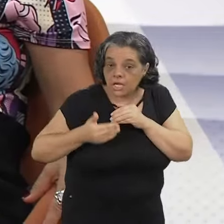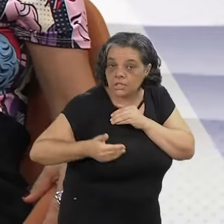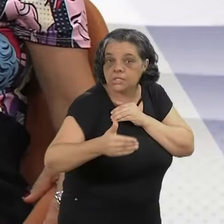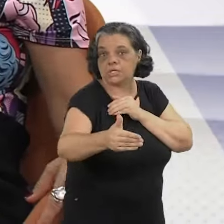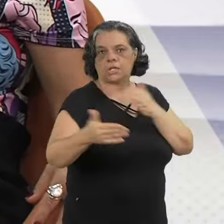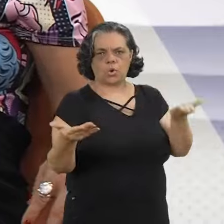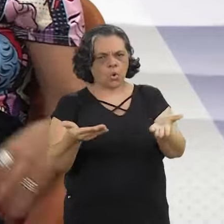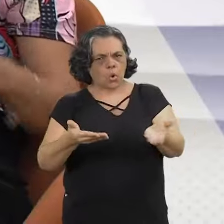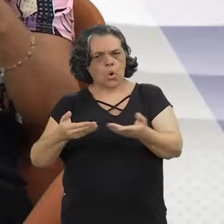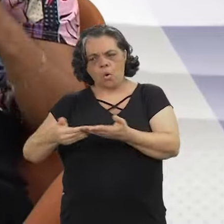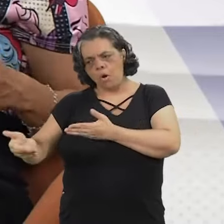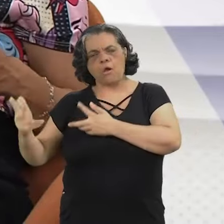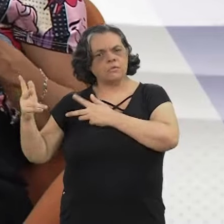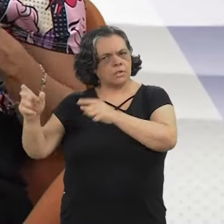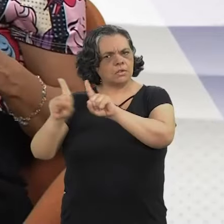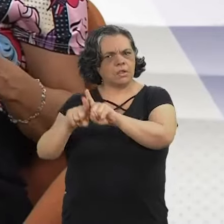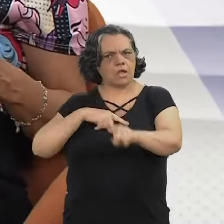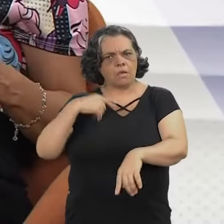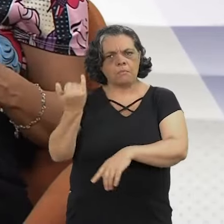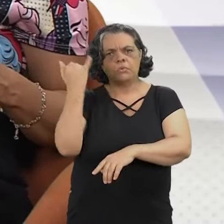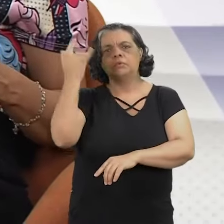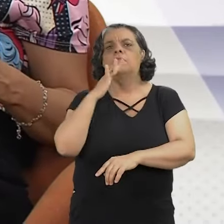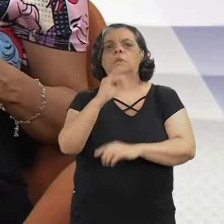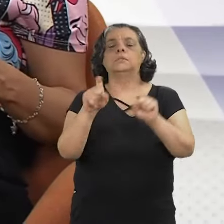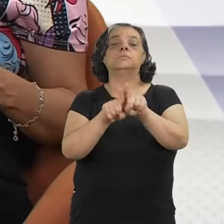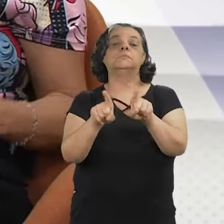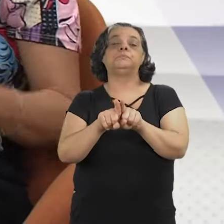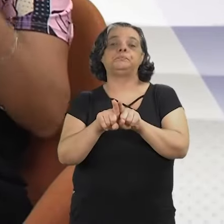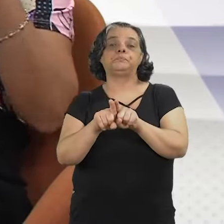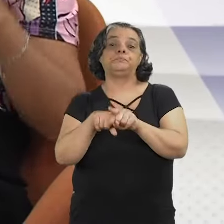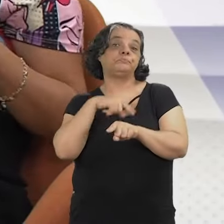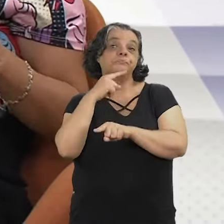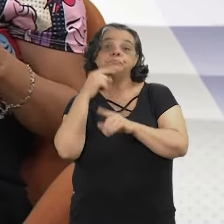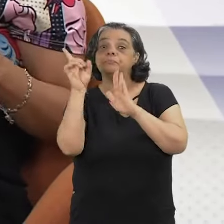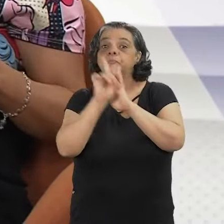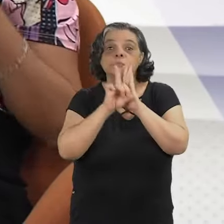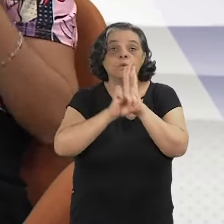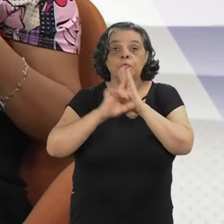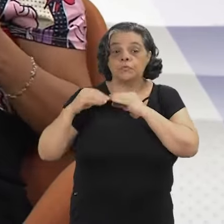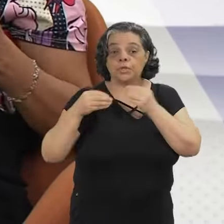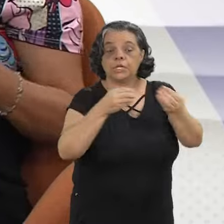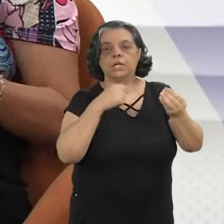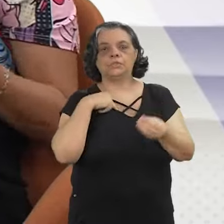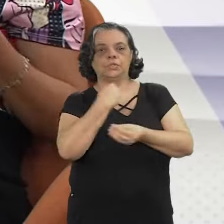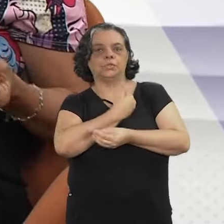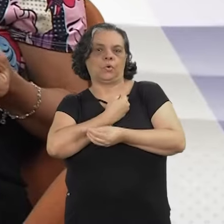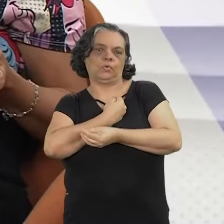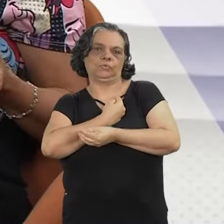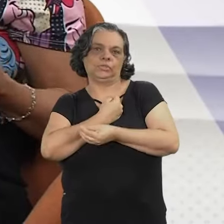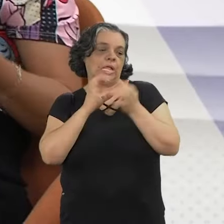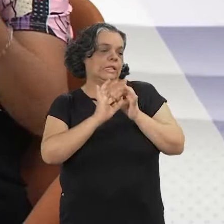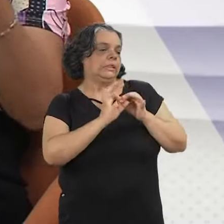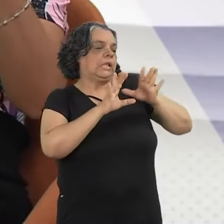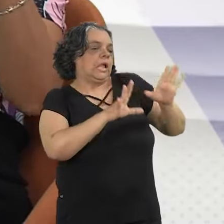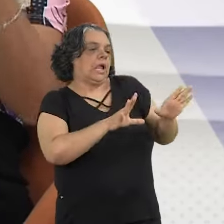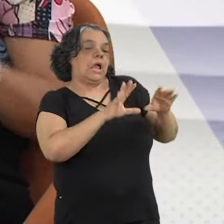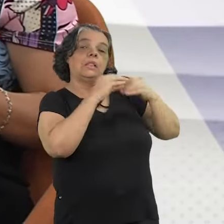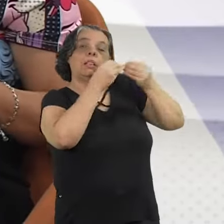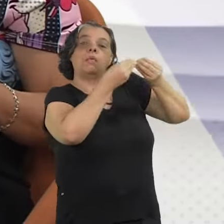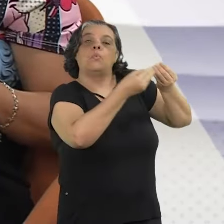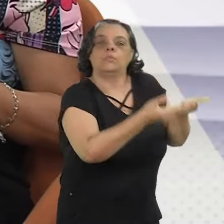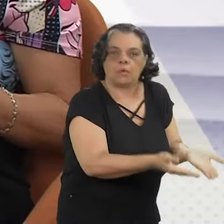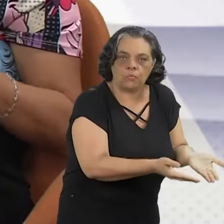iniciativas como essas E aí é importante dizer também que nenhum direito ele foi dado pra gente de mãos beijada ele nunca ele